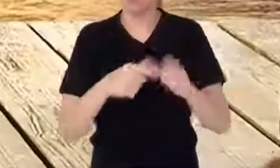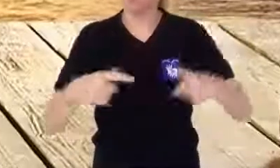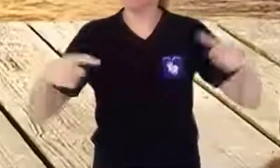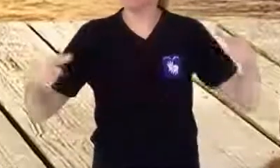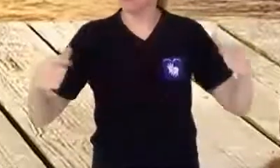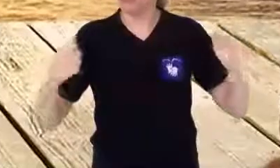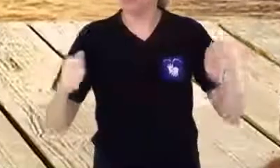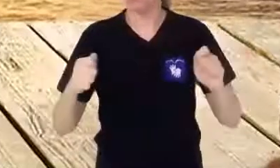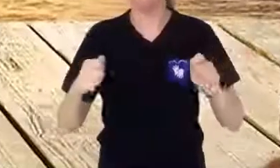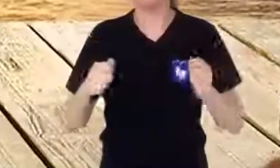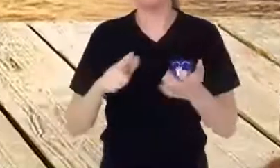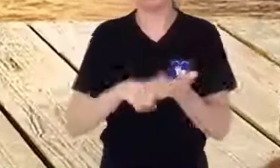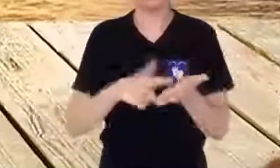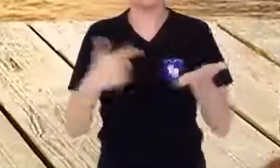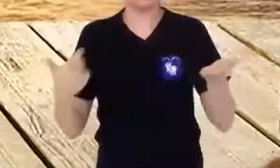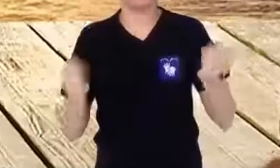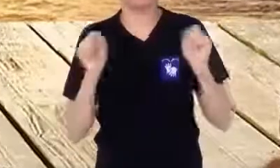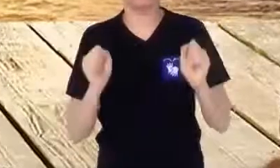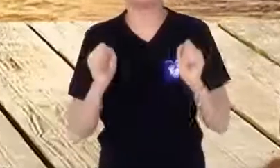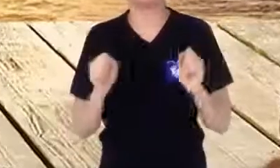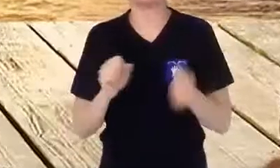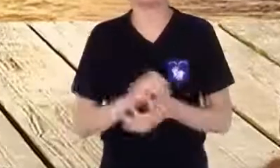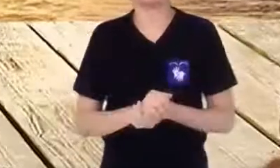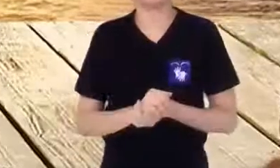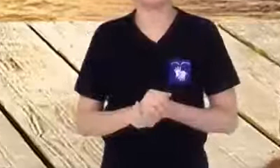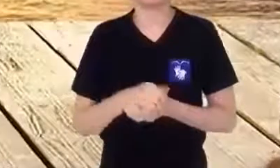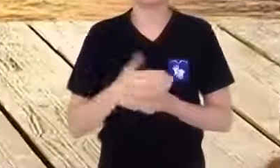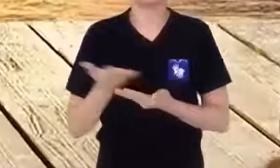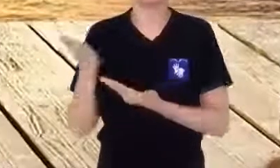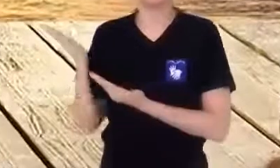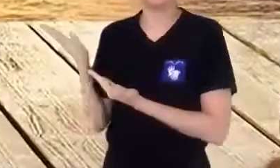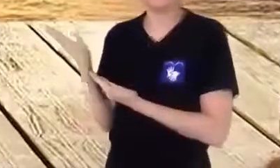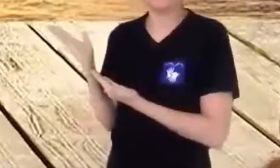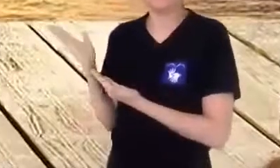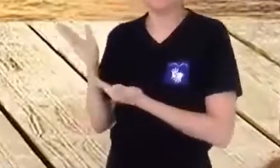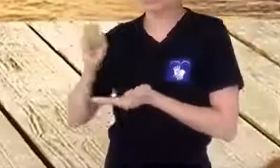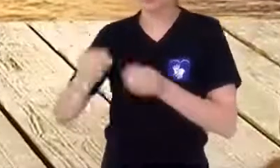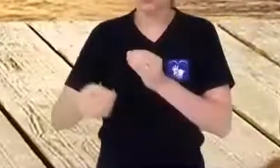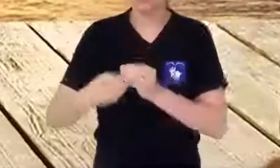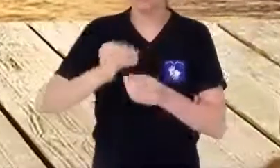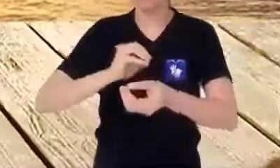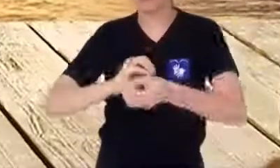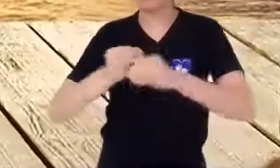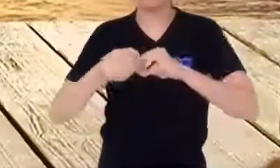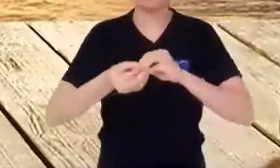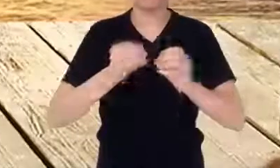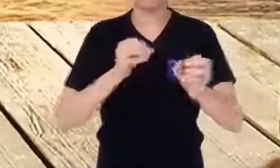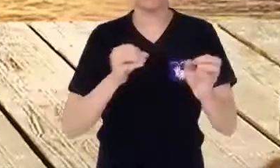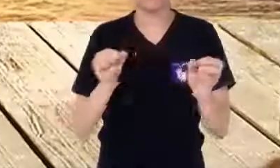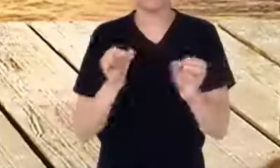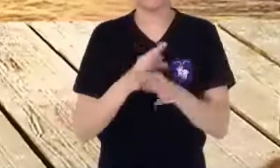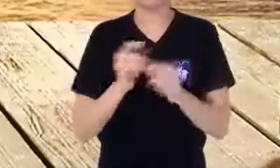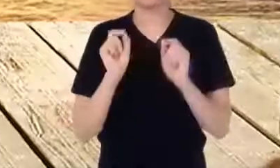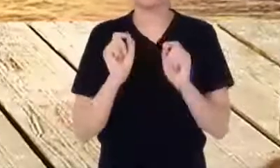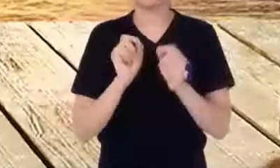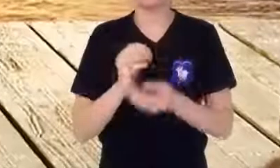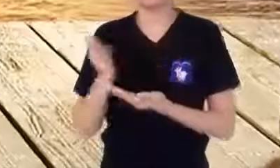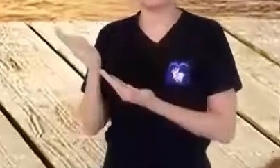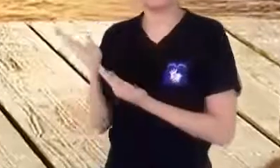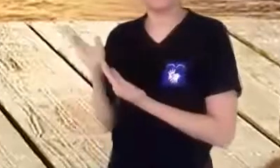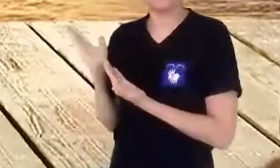Dobra no meio. Dobra as duas pontas, ó. Primeira ponta. Segunda ponta. Dobrou aqui. Dobrou